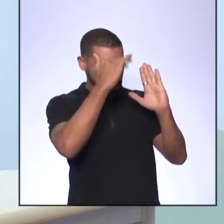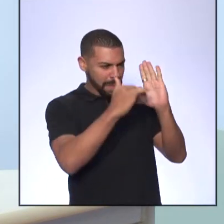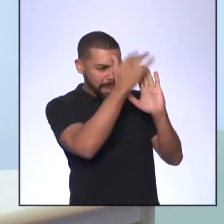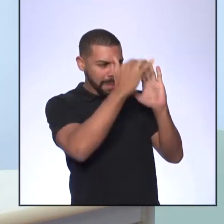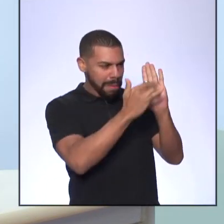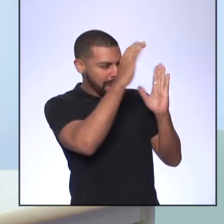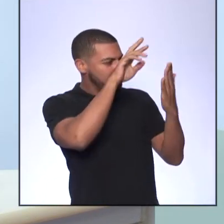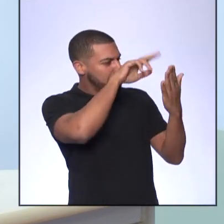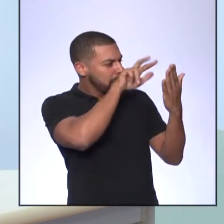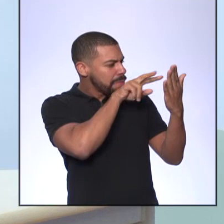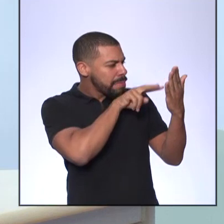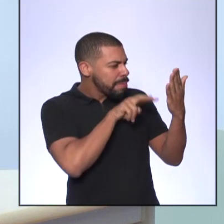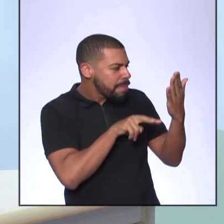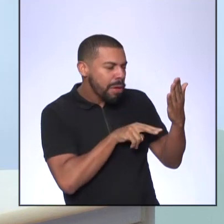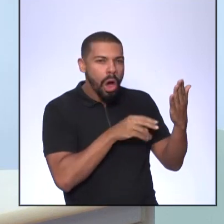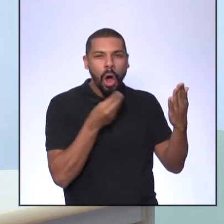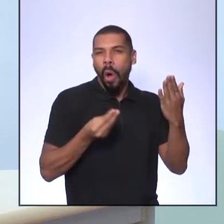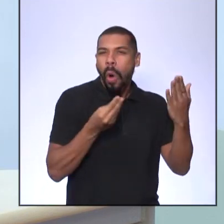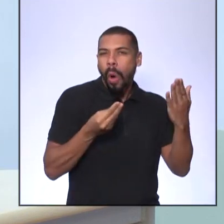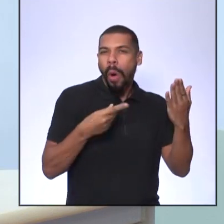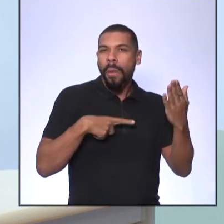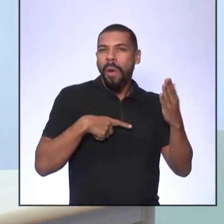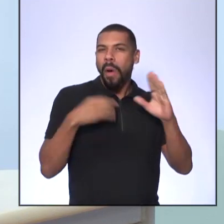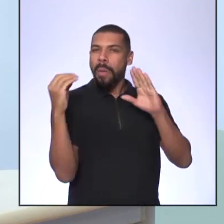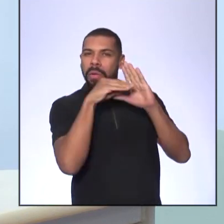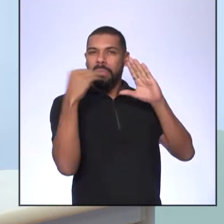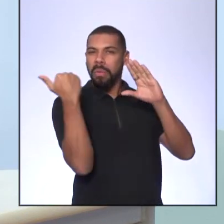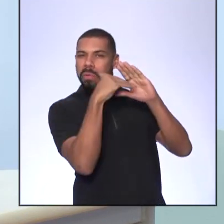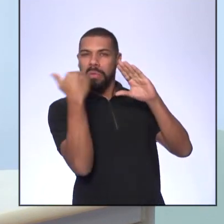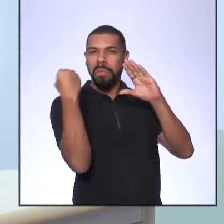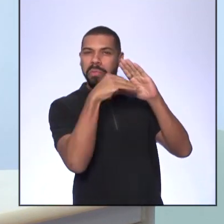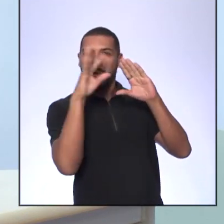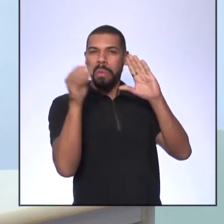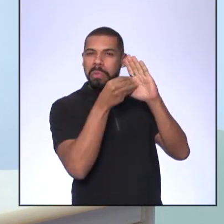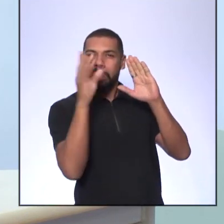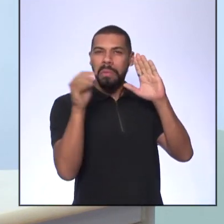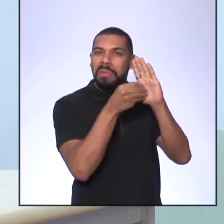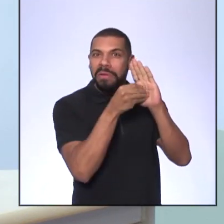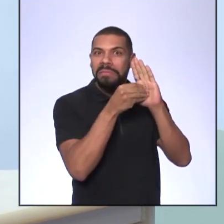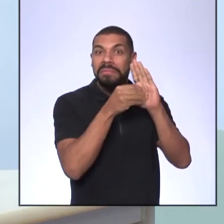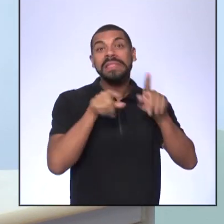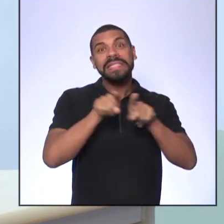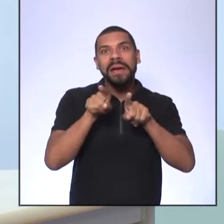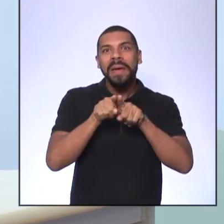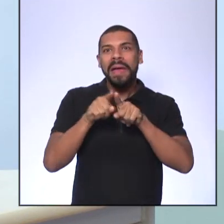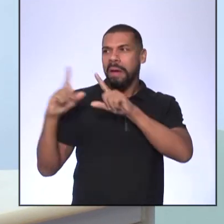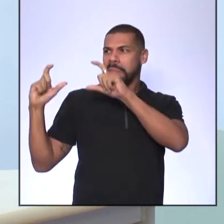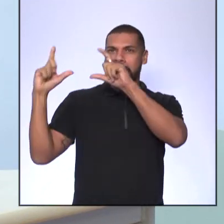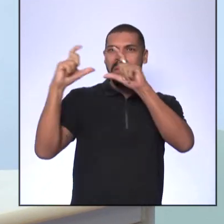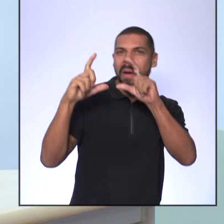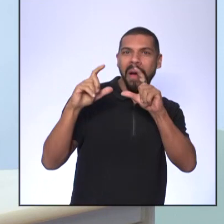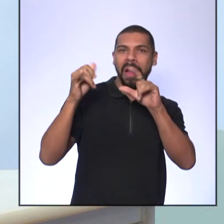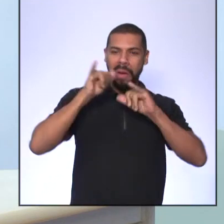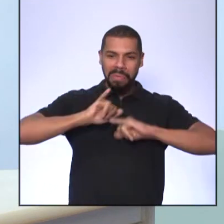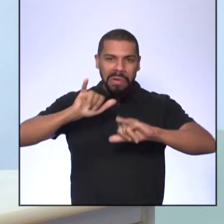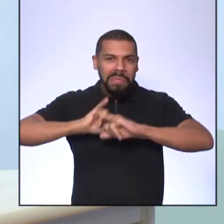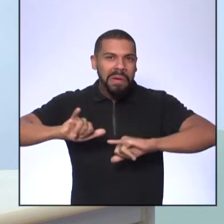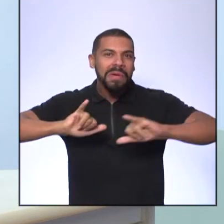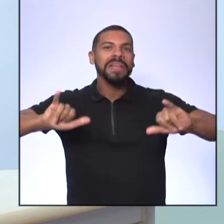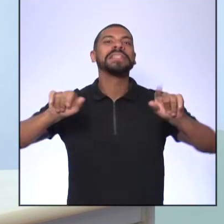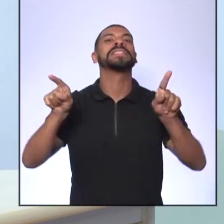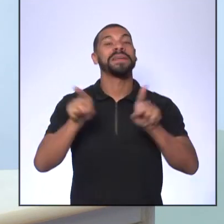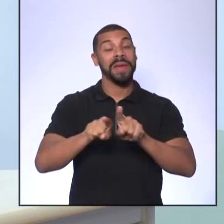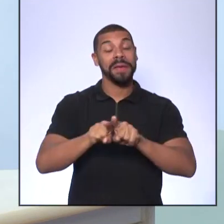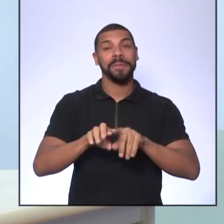como que funciona, o que as pessoas postam, com mais tempo também para fazer postagens, para compartilhar.